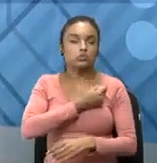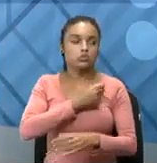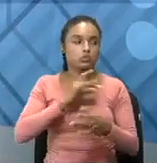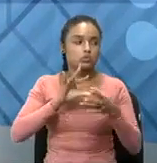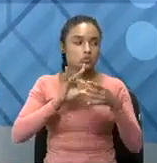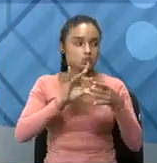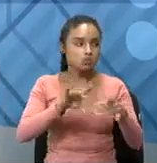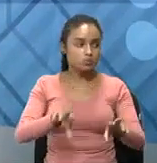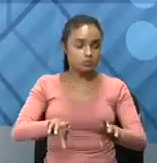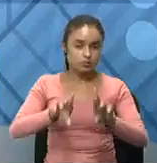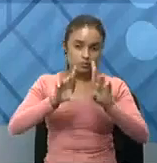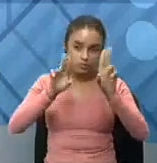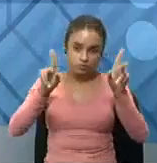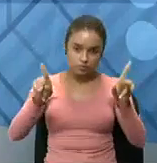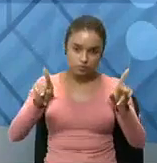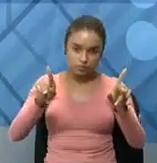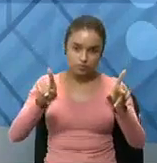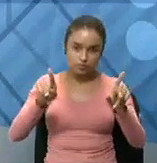faz toda